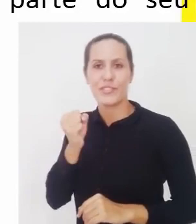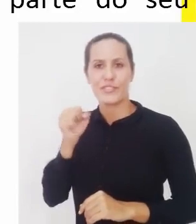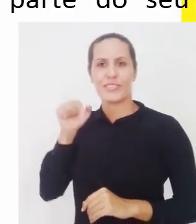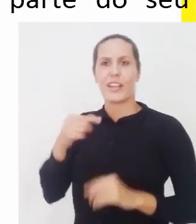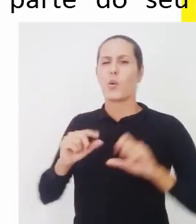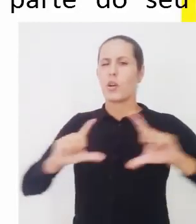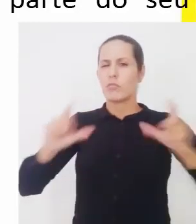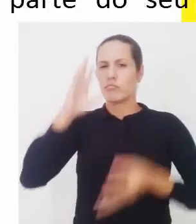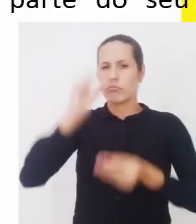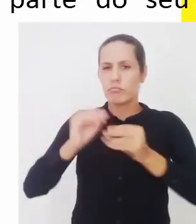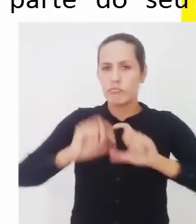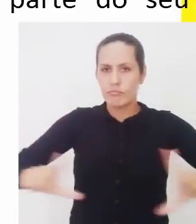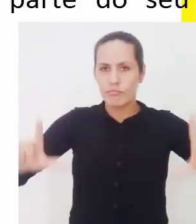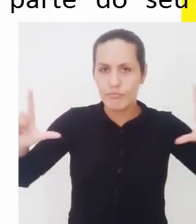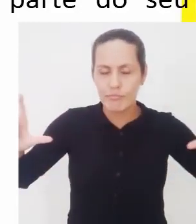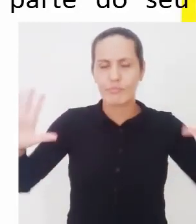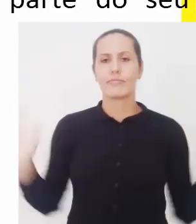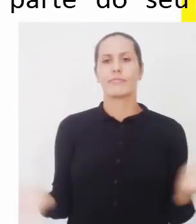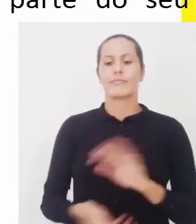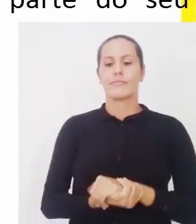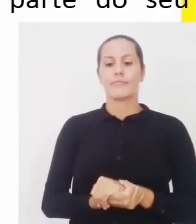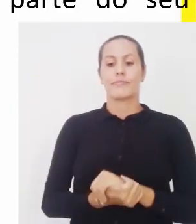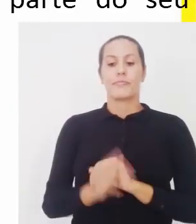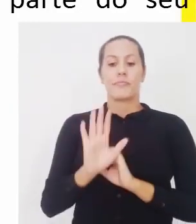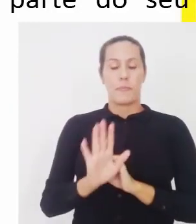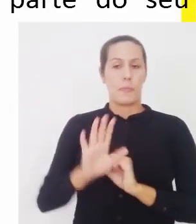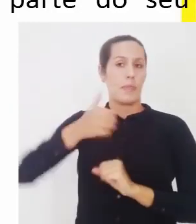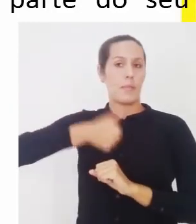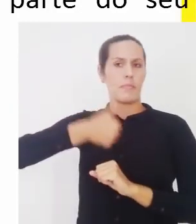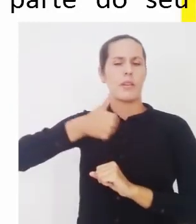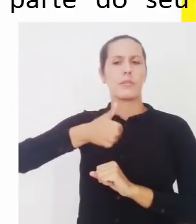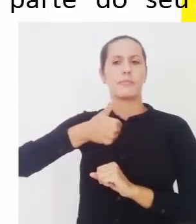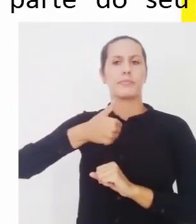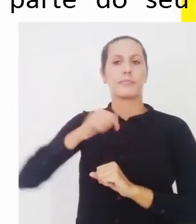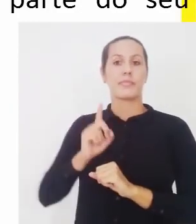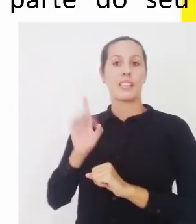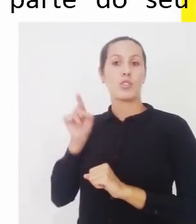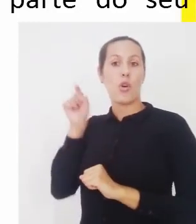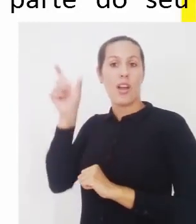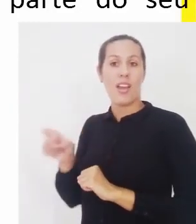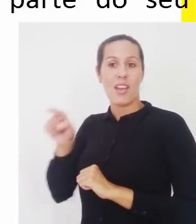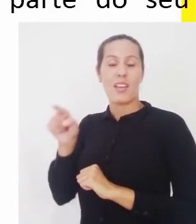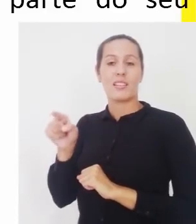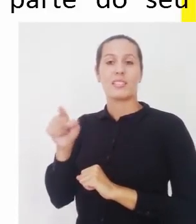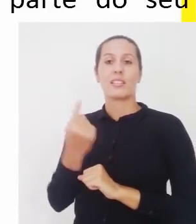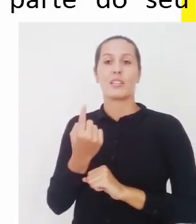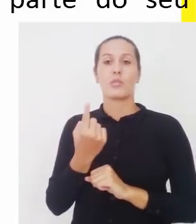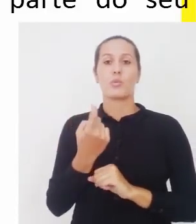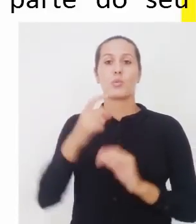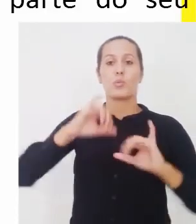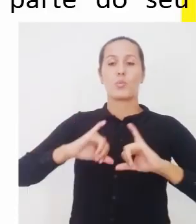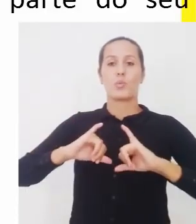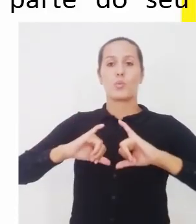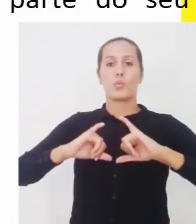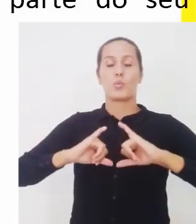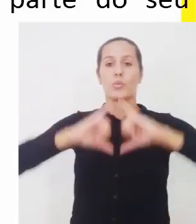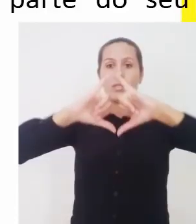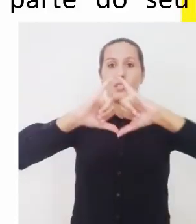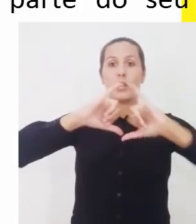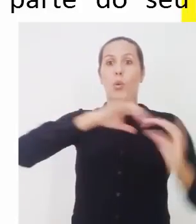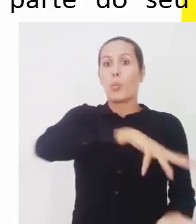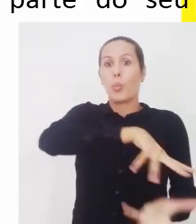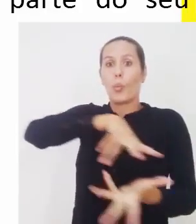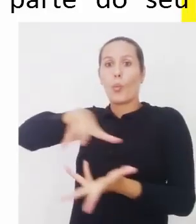ainda existe. E também usou o argumento da emoção. Vibrar, chorar, coração. Olha aí a escolha